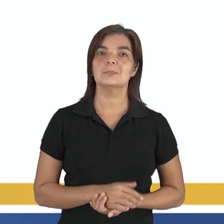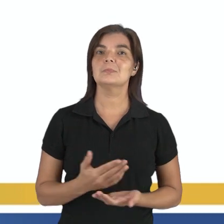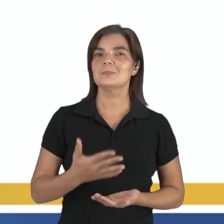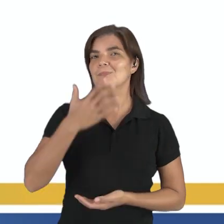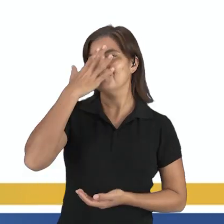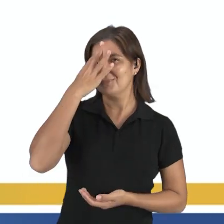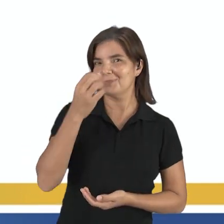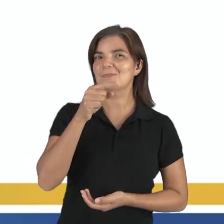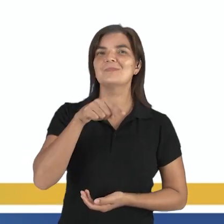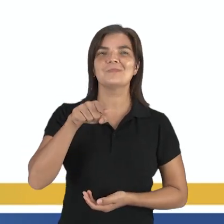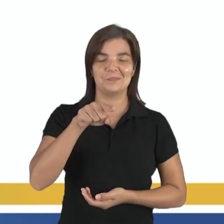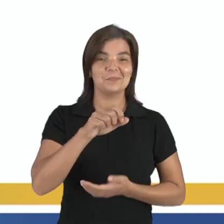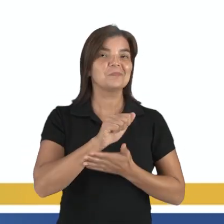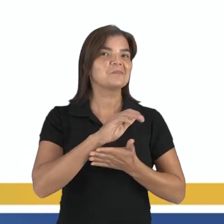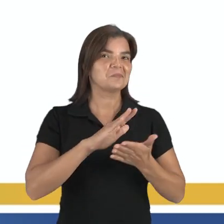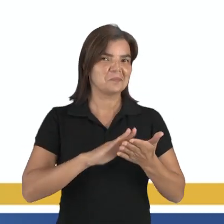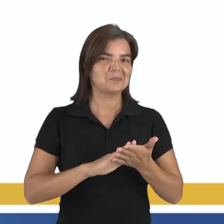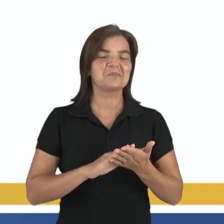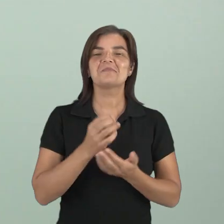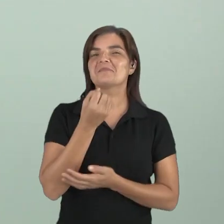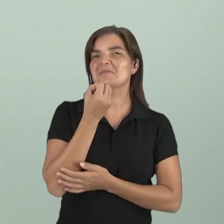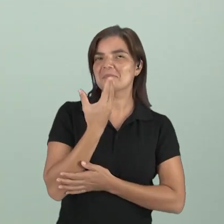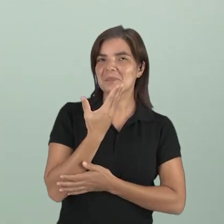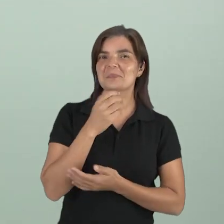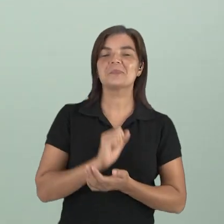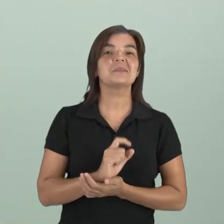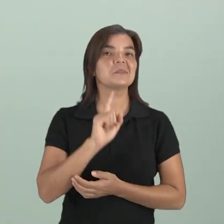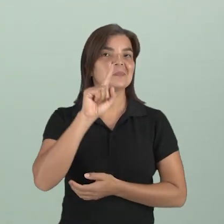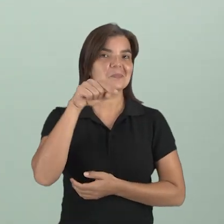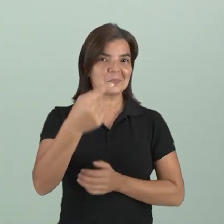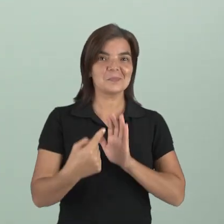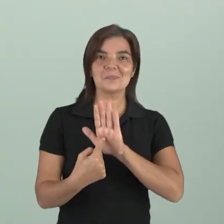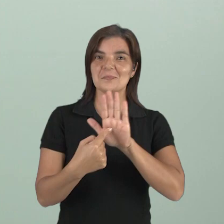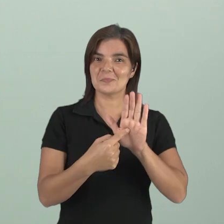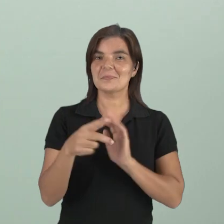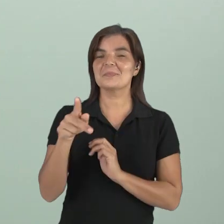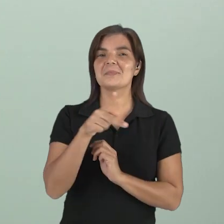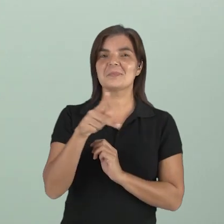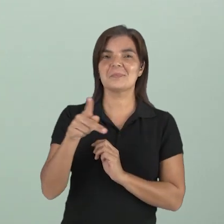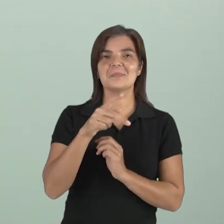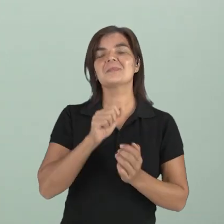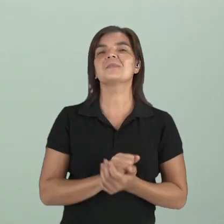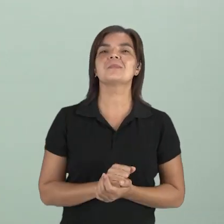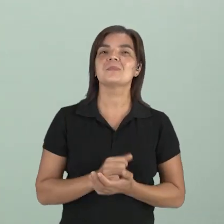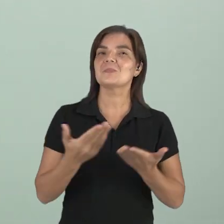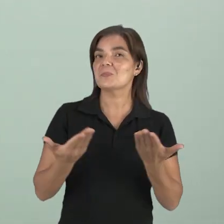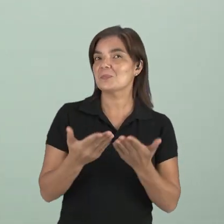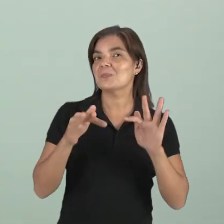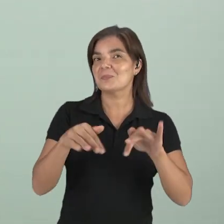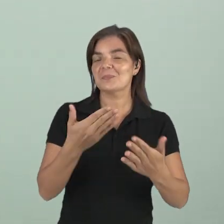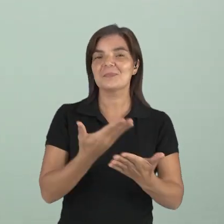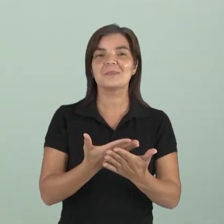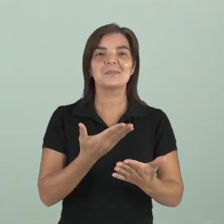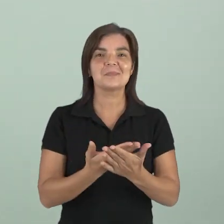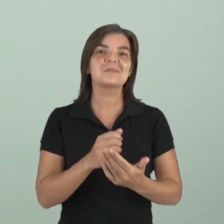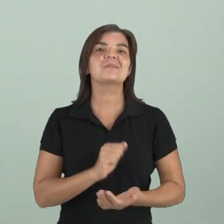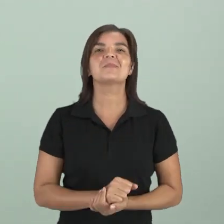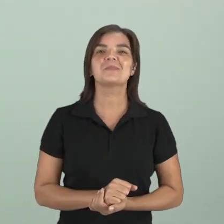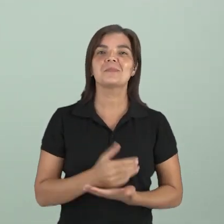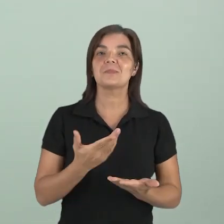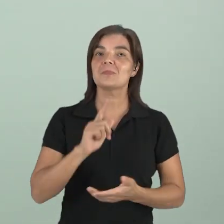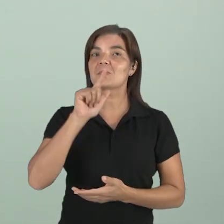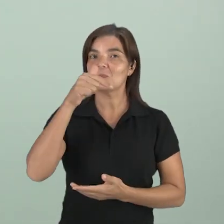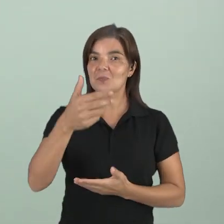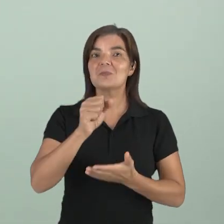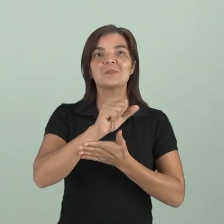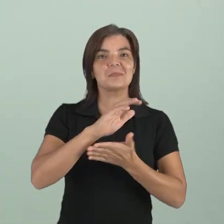Eu tenho certeza que o seu trabalho vai ficar excelente. Depois você mostra para o seu professor. Por hoje nós ficamos aqui.